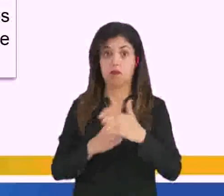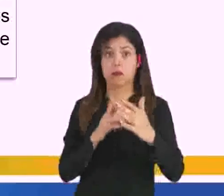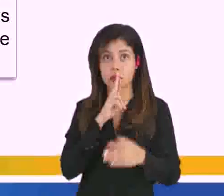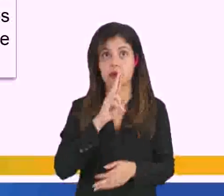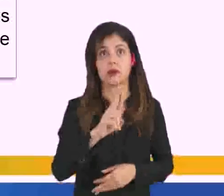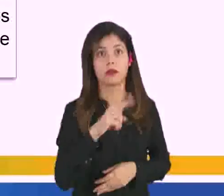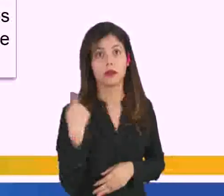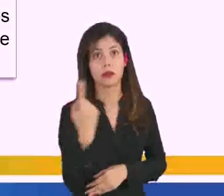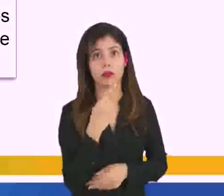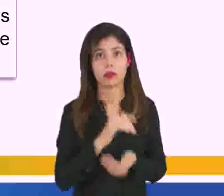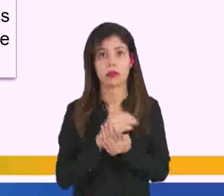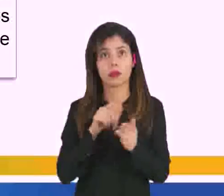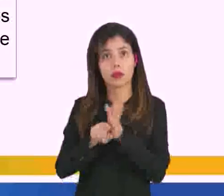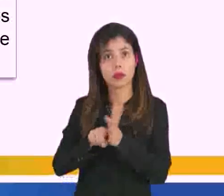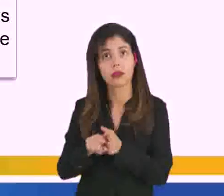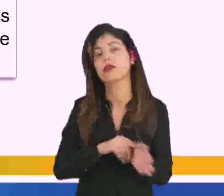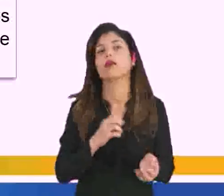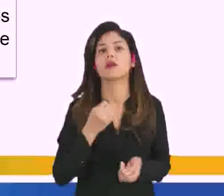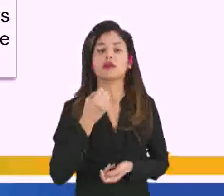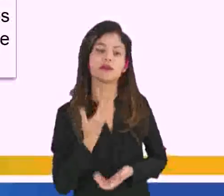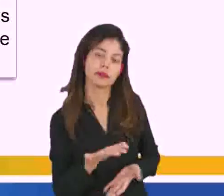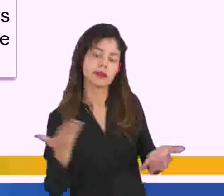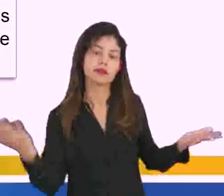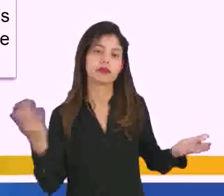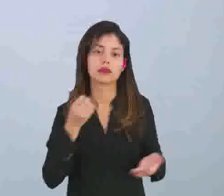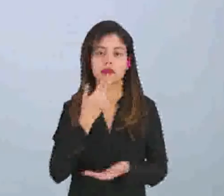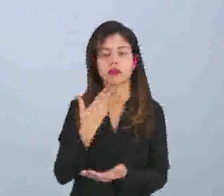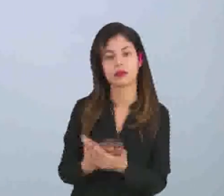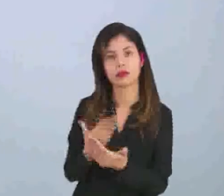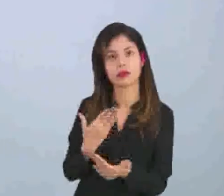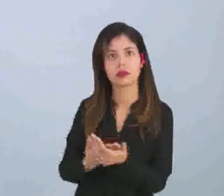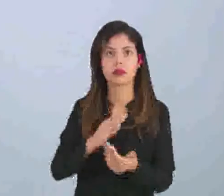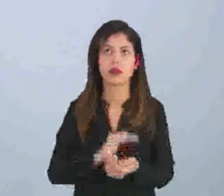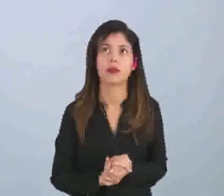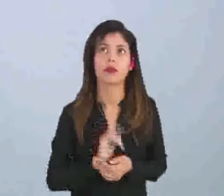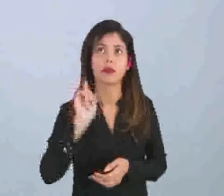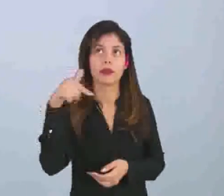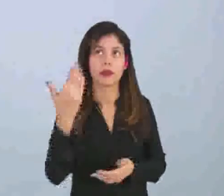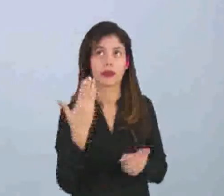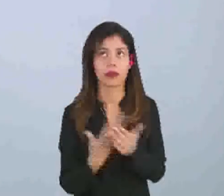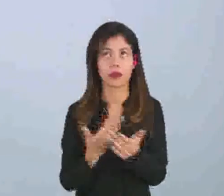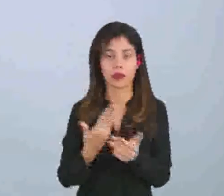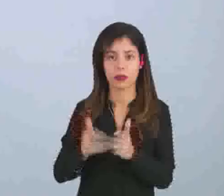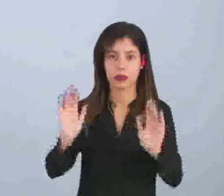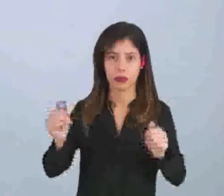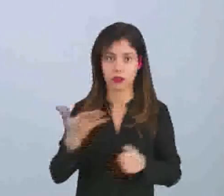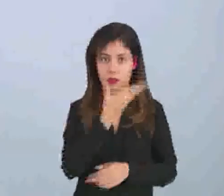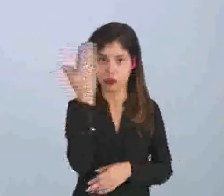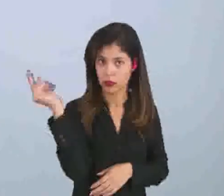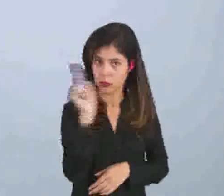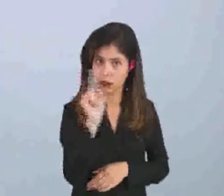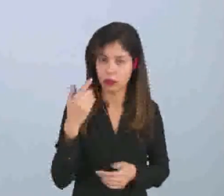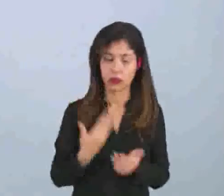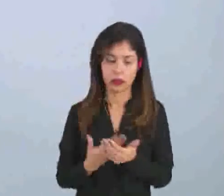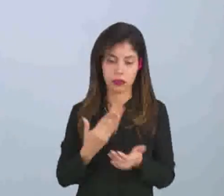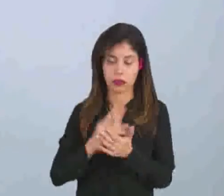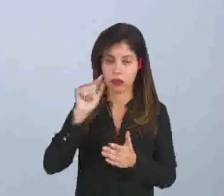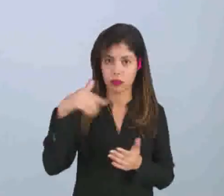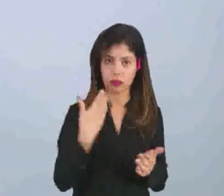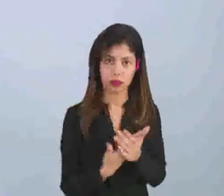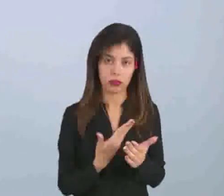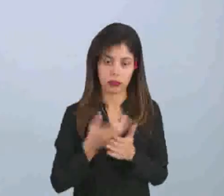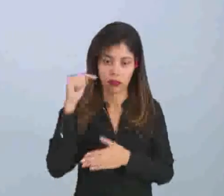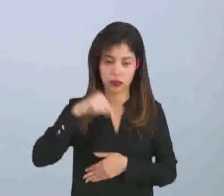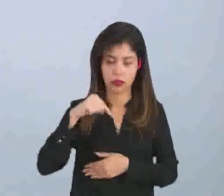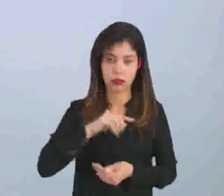uma amostragem pode impactar nos resultados de uma pesquisa. Então, bons estudos, até a próxima, não deixe